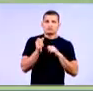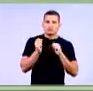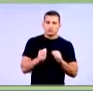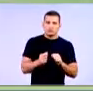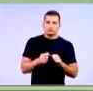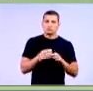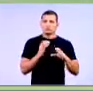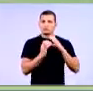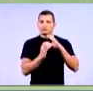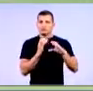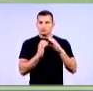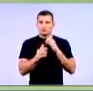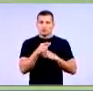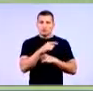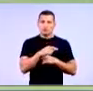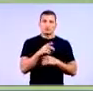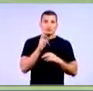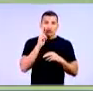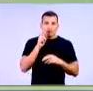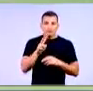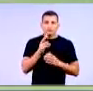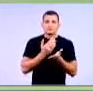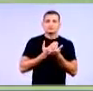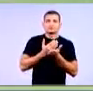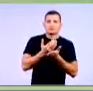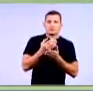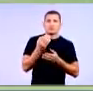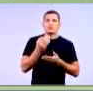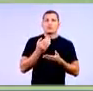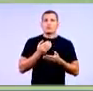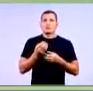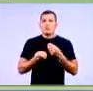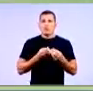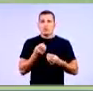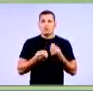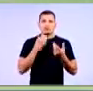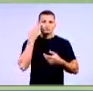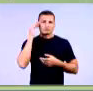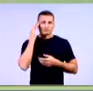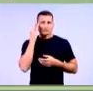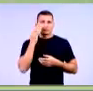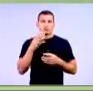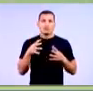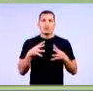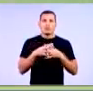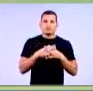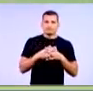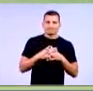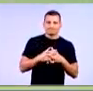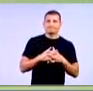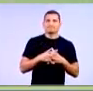prever aquela visão inicial, né, para a gente começar a entender a complexidade do problema